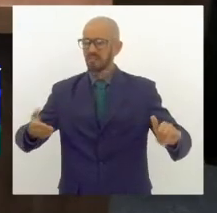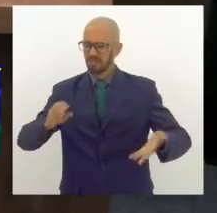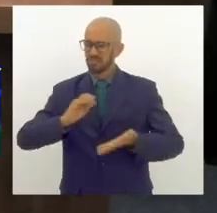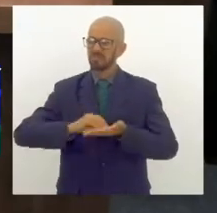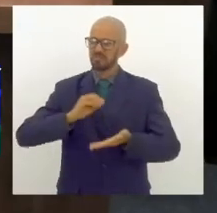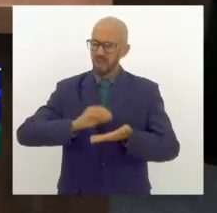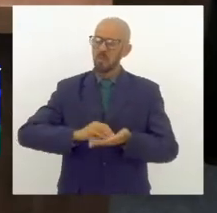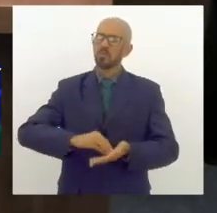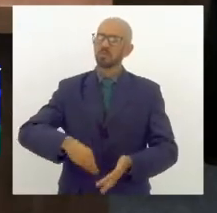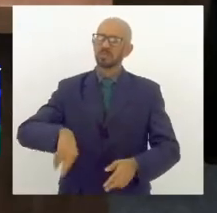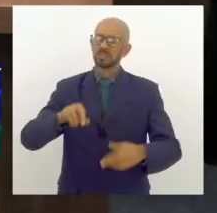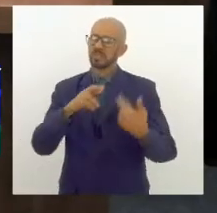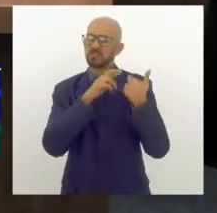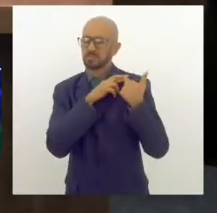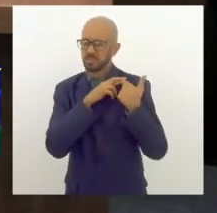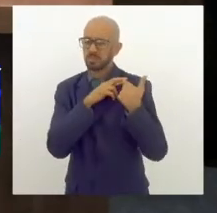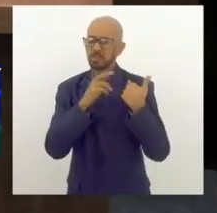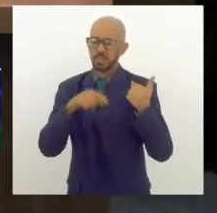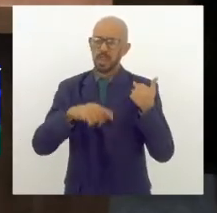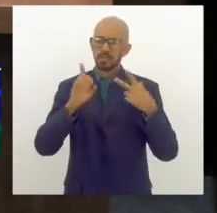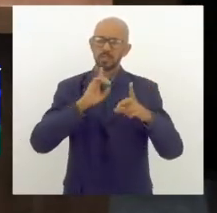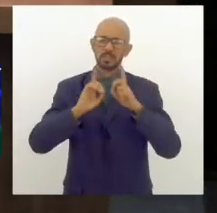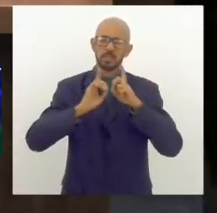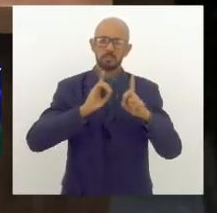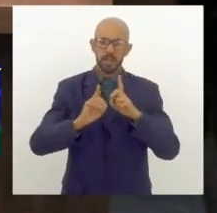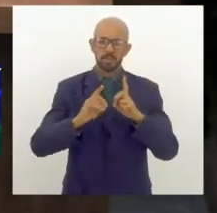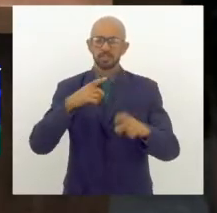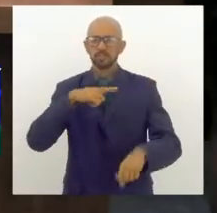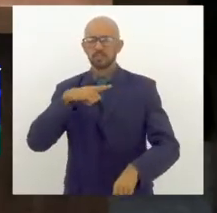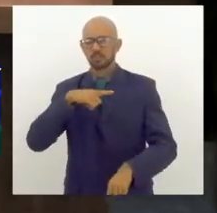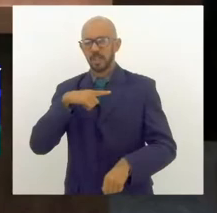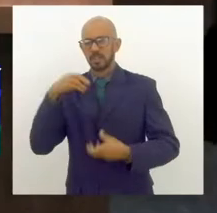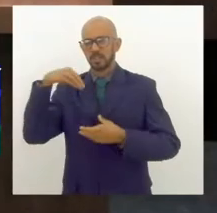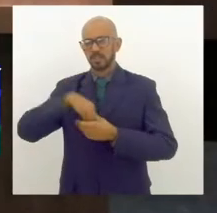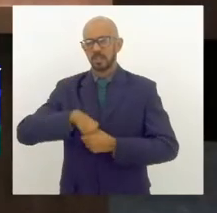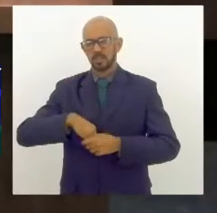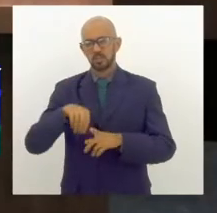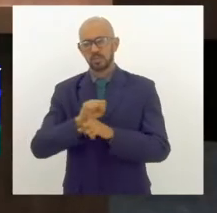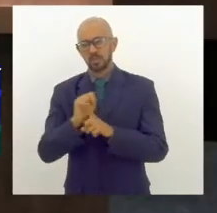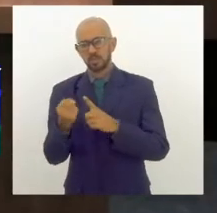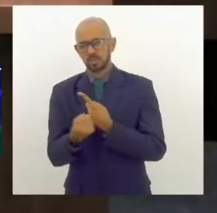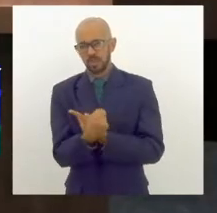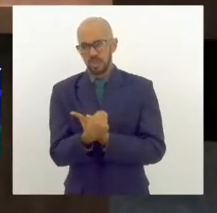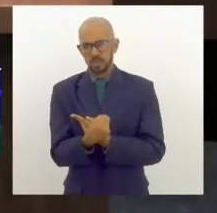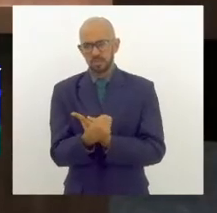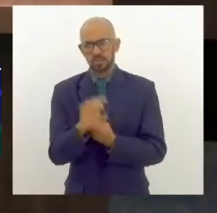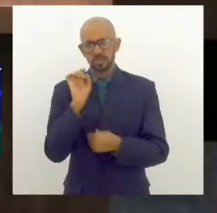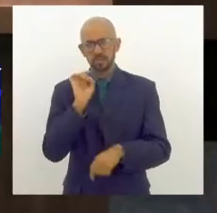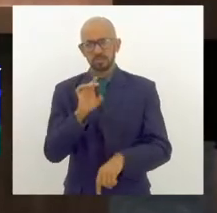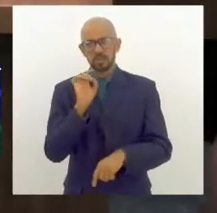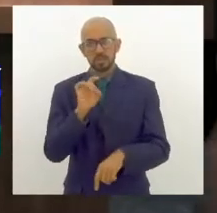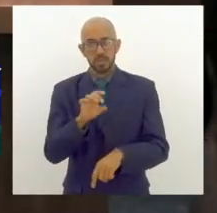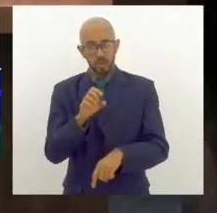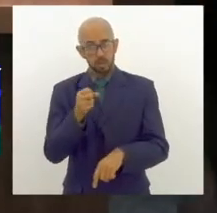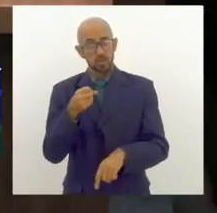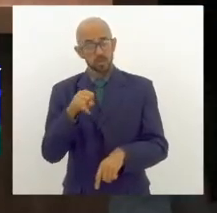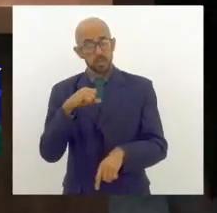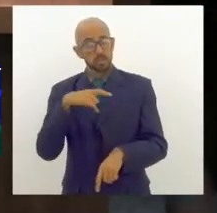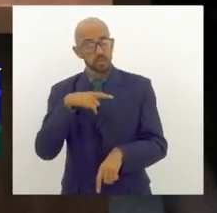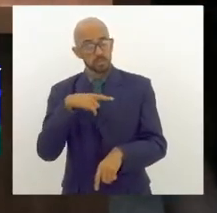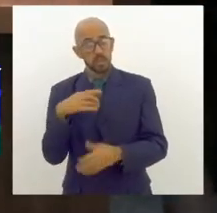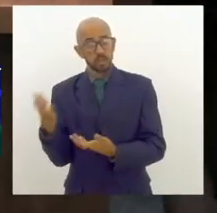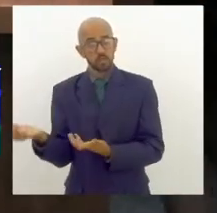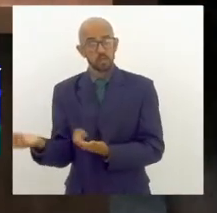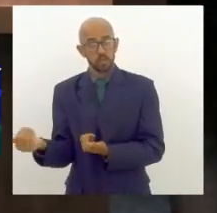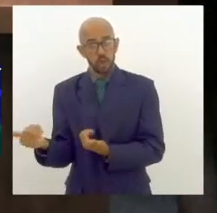de responsabilidade que esse debate tem dentro da nossa sociedade, em especial quando a gente tem a nossa